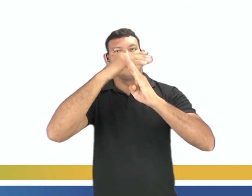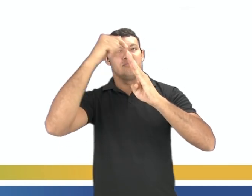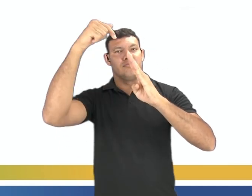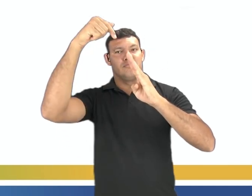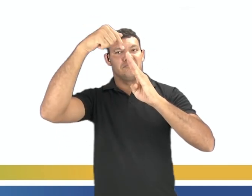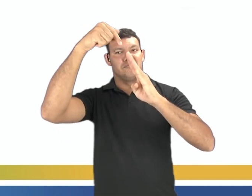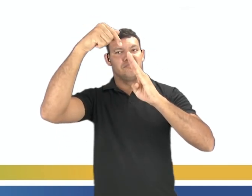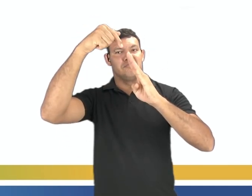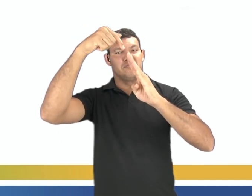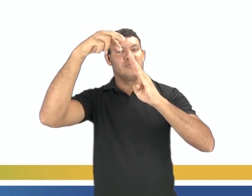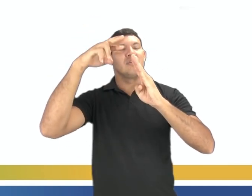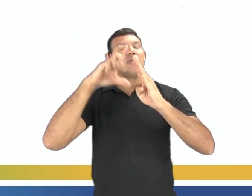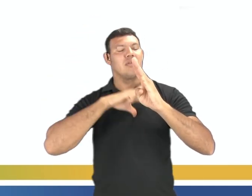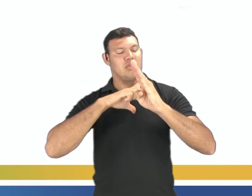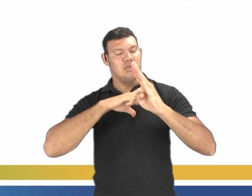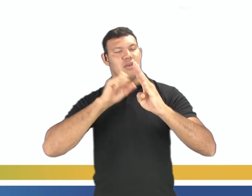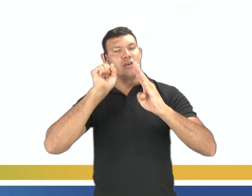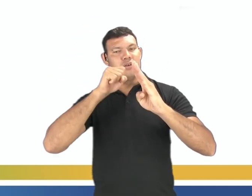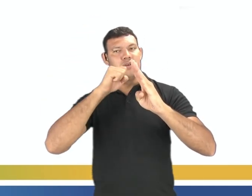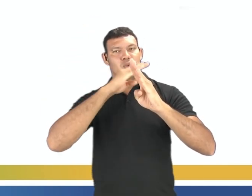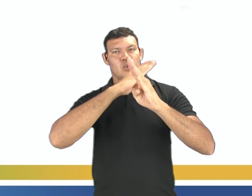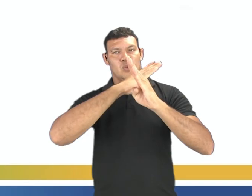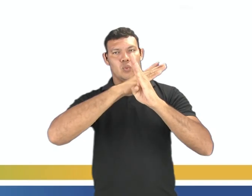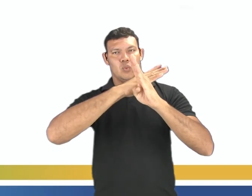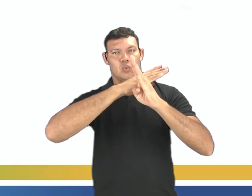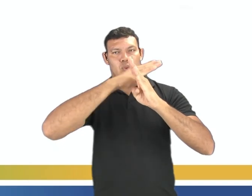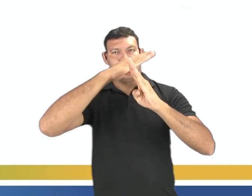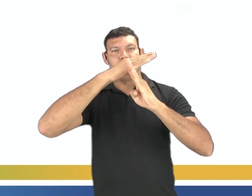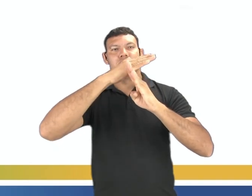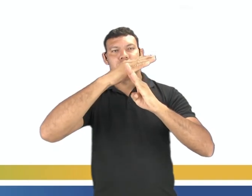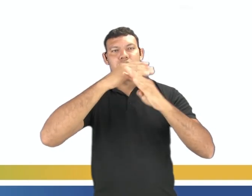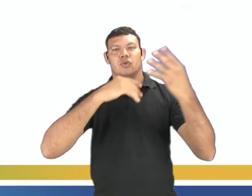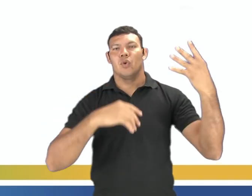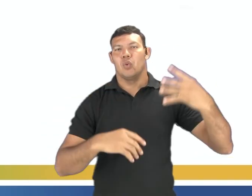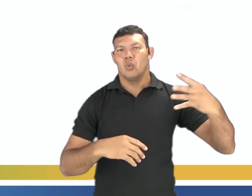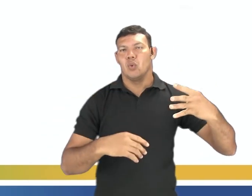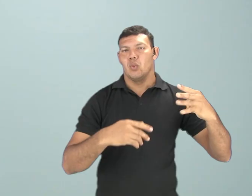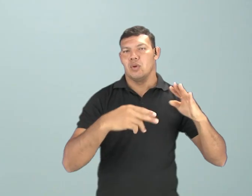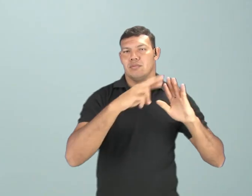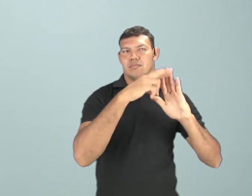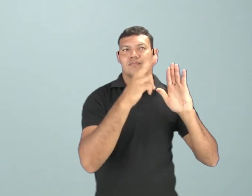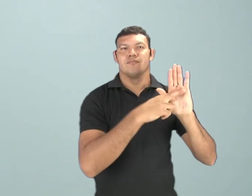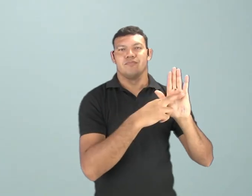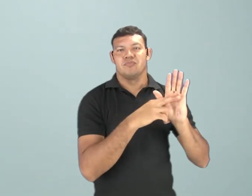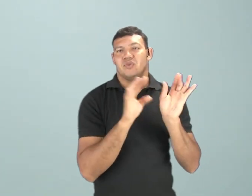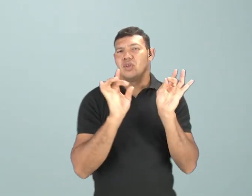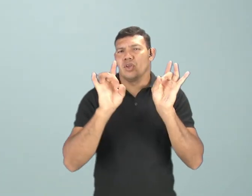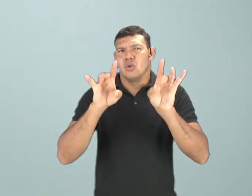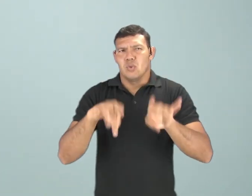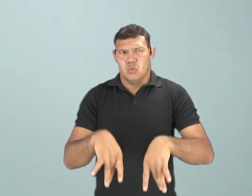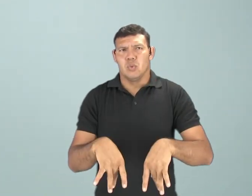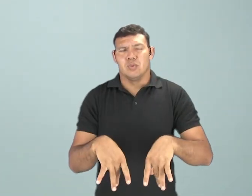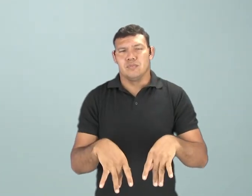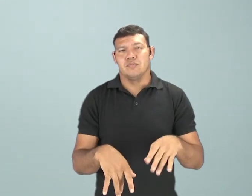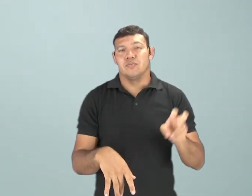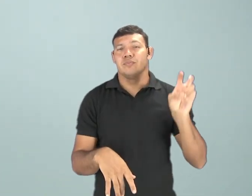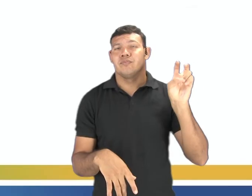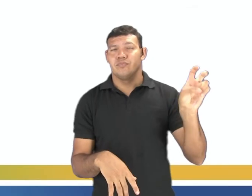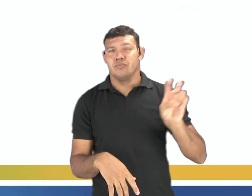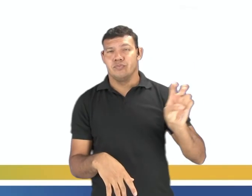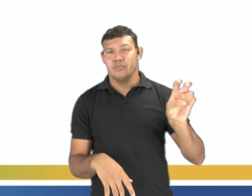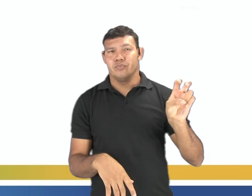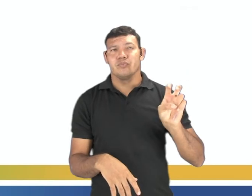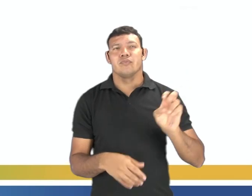intercepta esses dois planos então nós temos aí essa quarta propriedade e a última